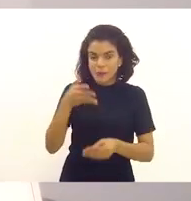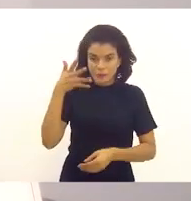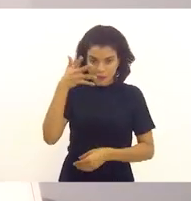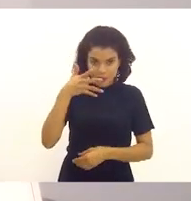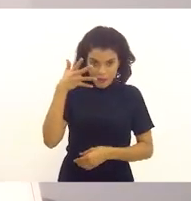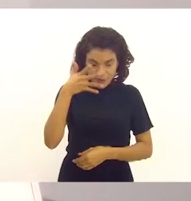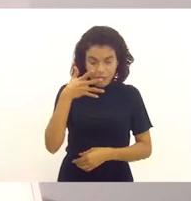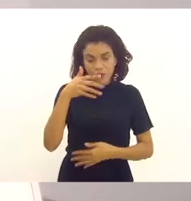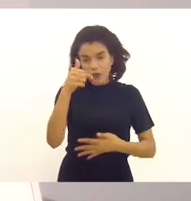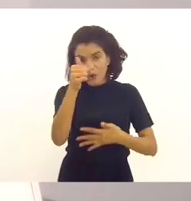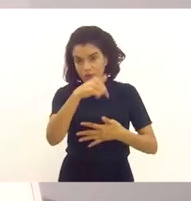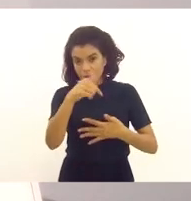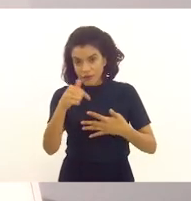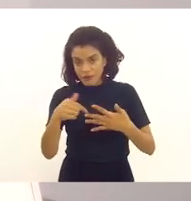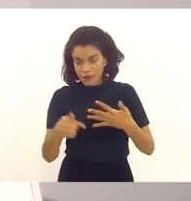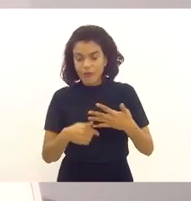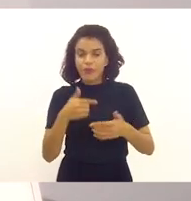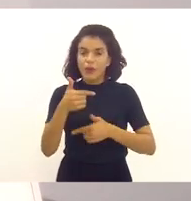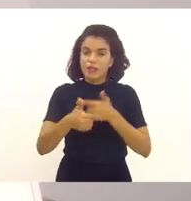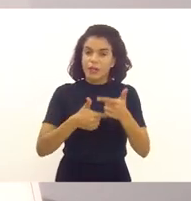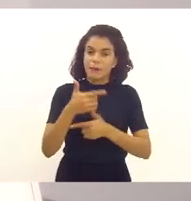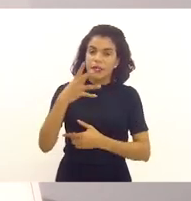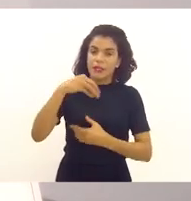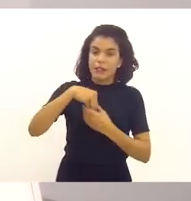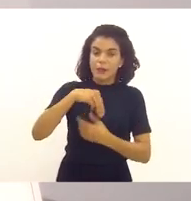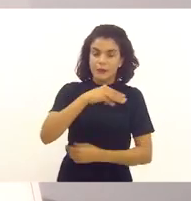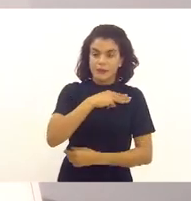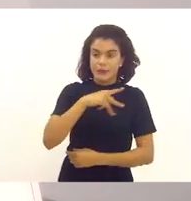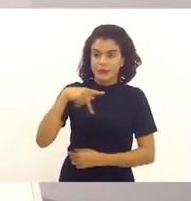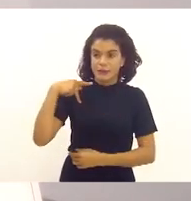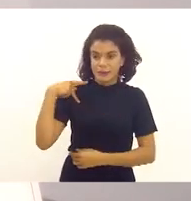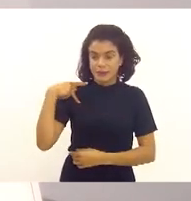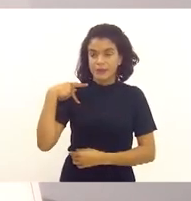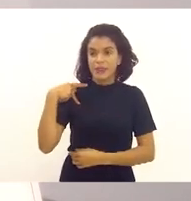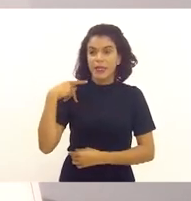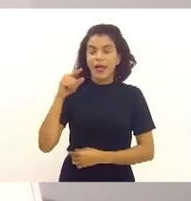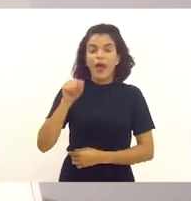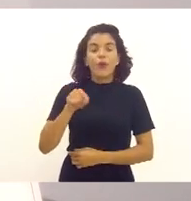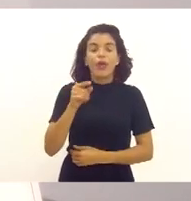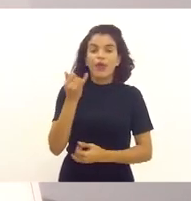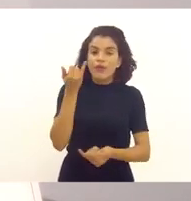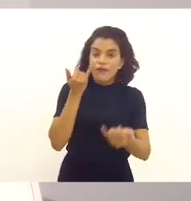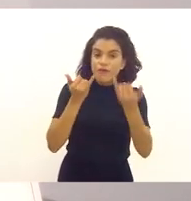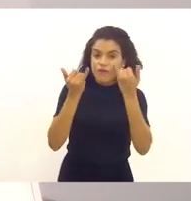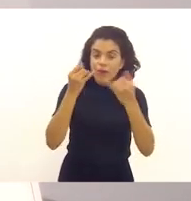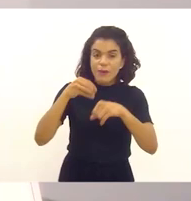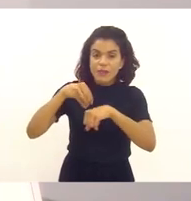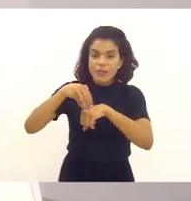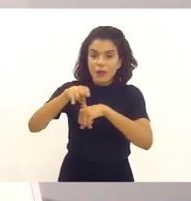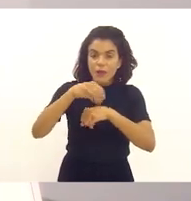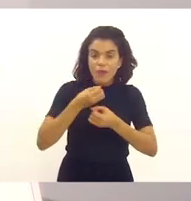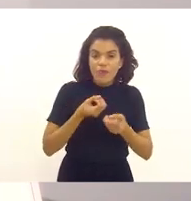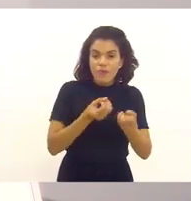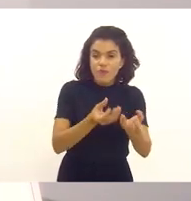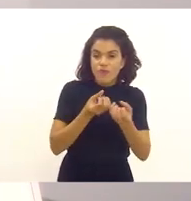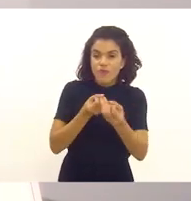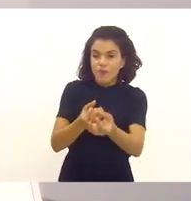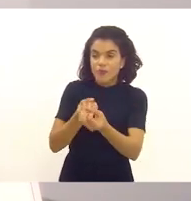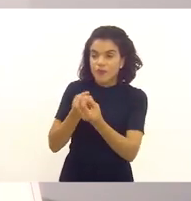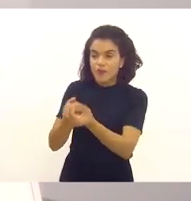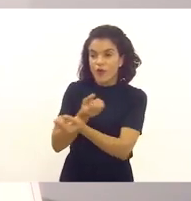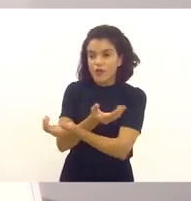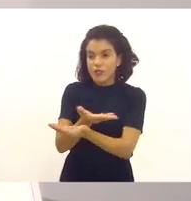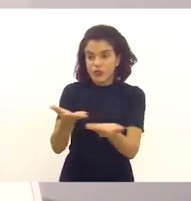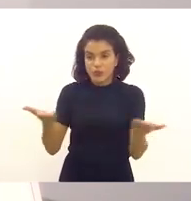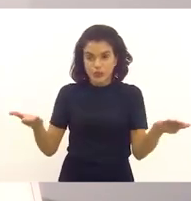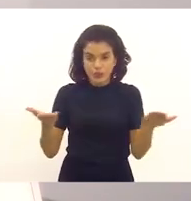né um dos pontos que nós trabalhamos no ministério público é a informação e aqui eu vou distribuir para